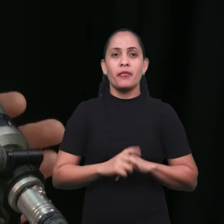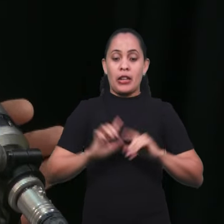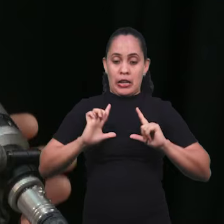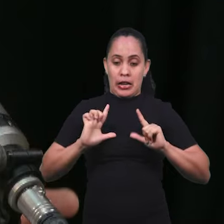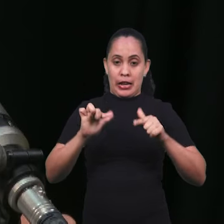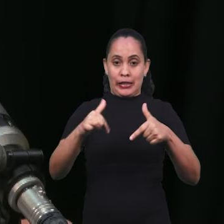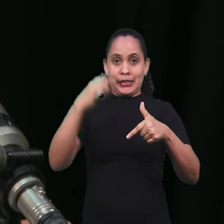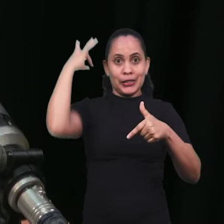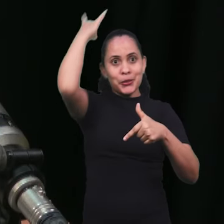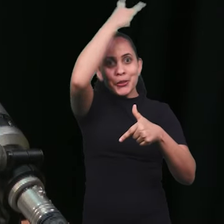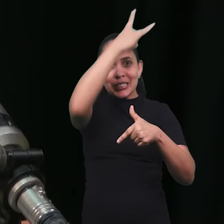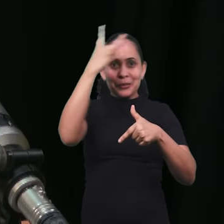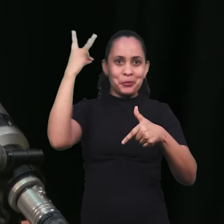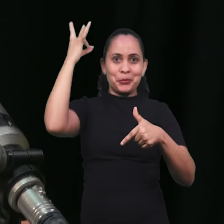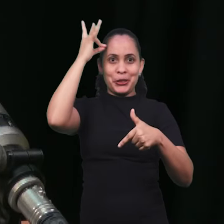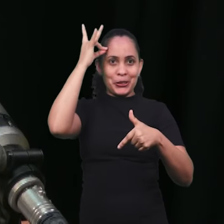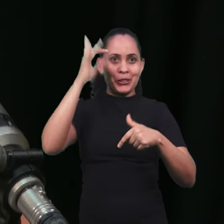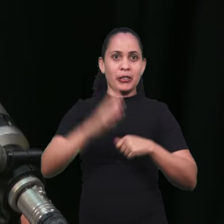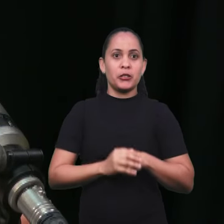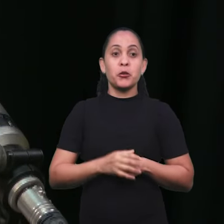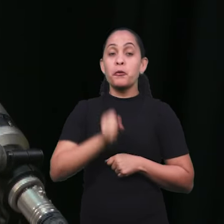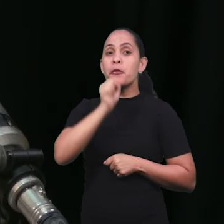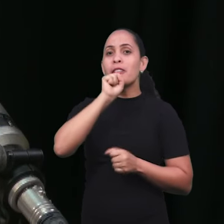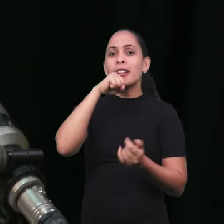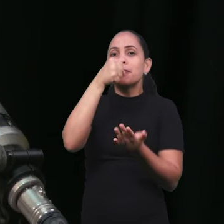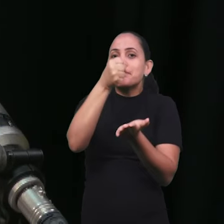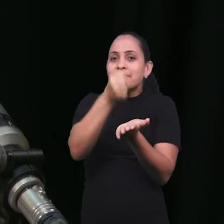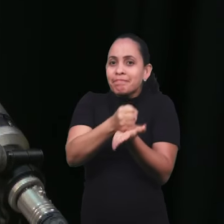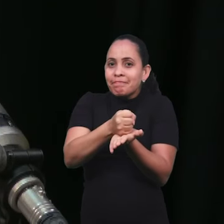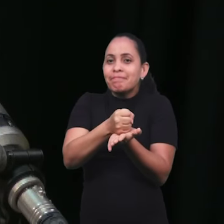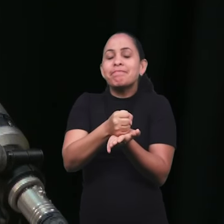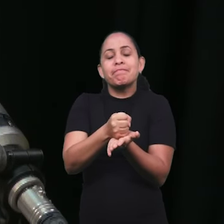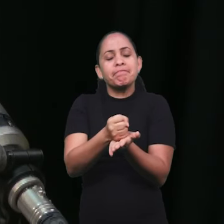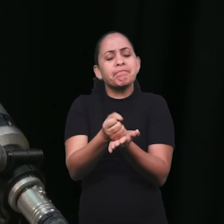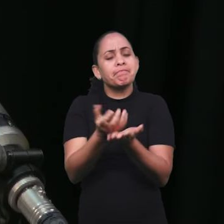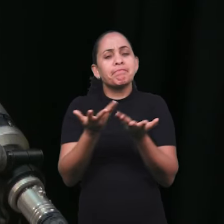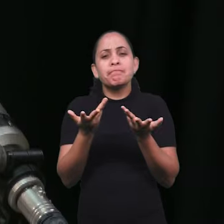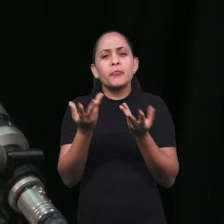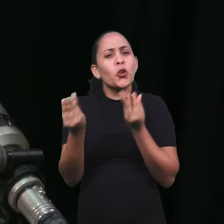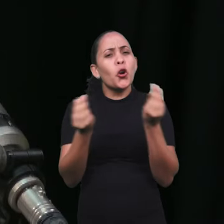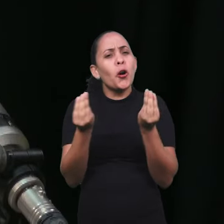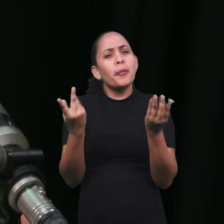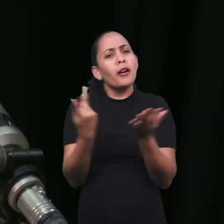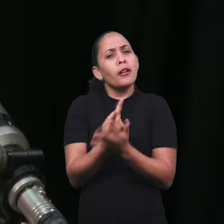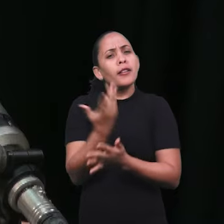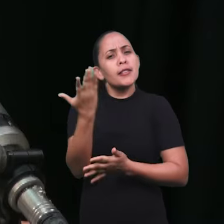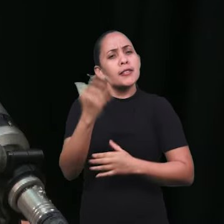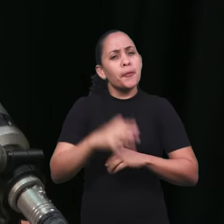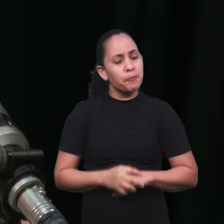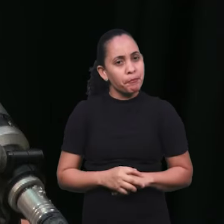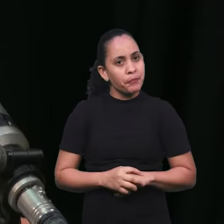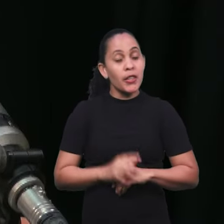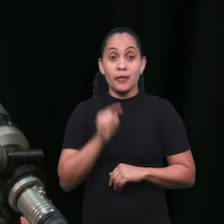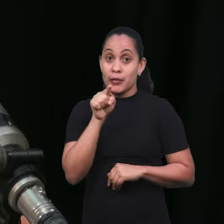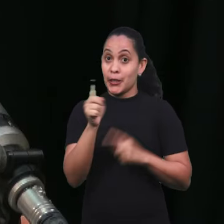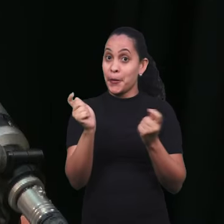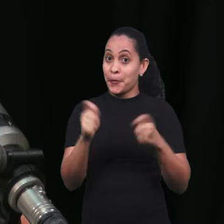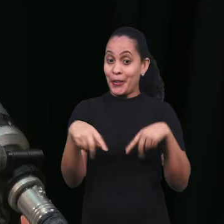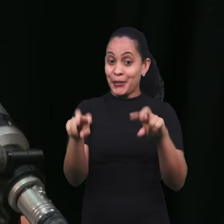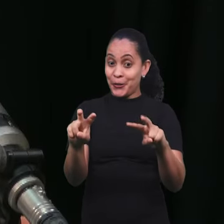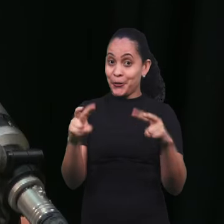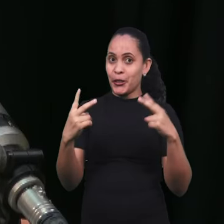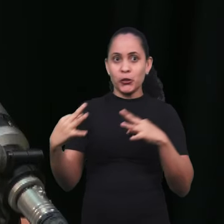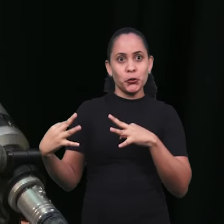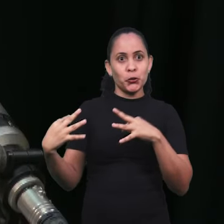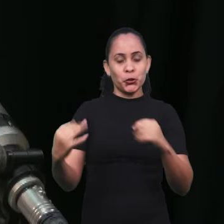as operações do Espírito Santo de Deus no Velho Testamento. De que maneira foi? Como aconteceu? Você pode assistir,